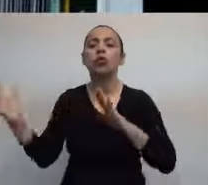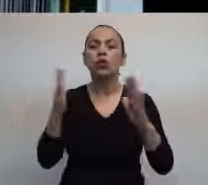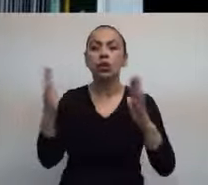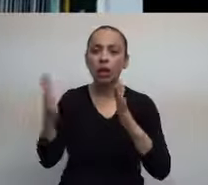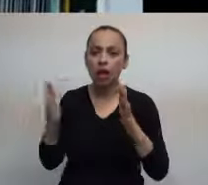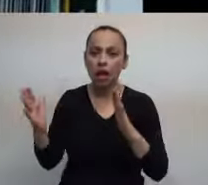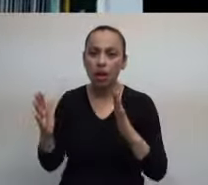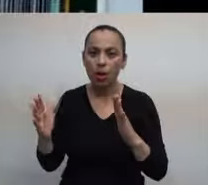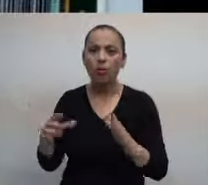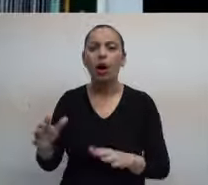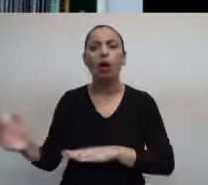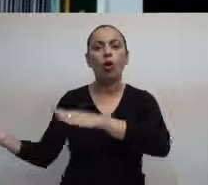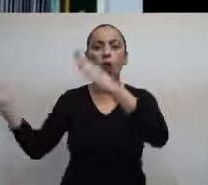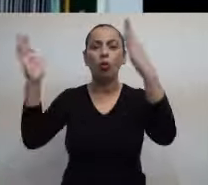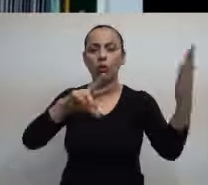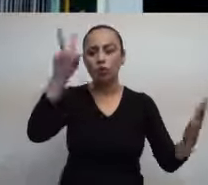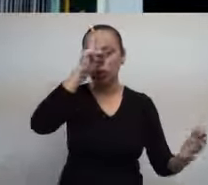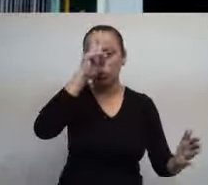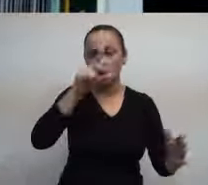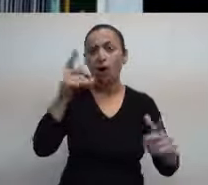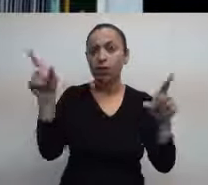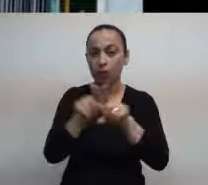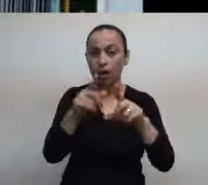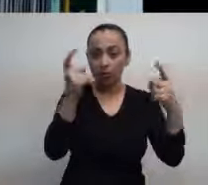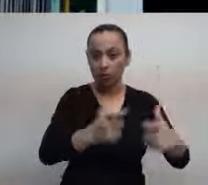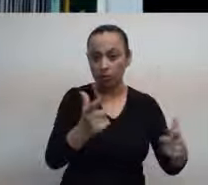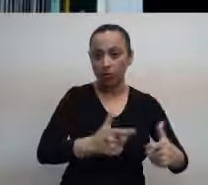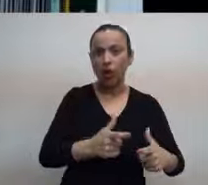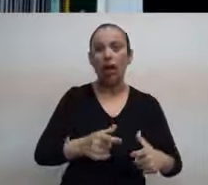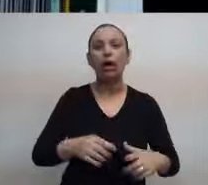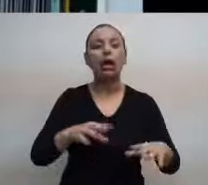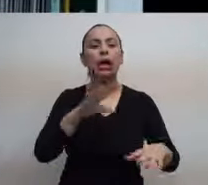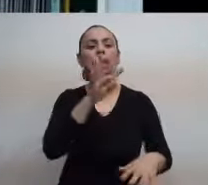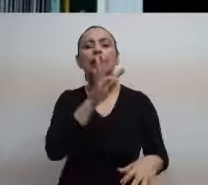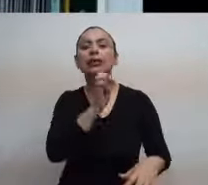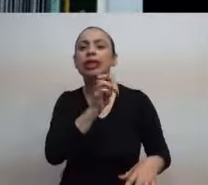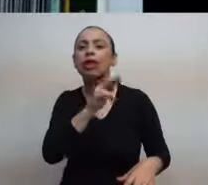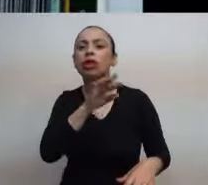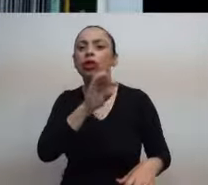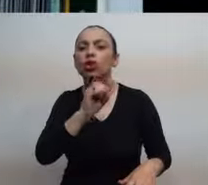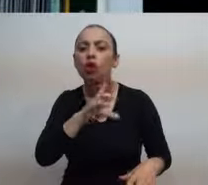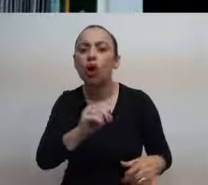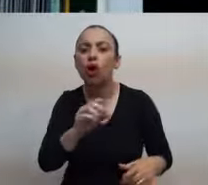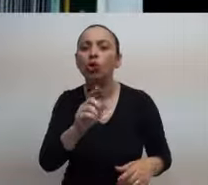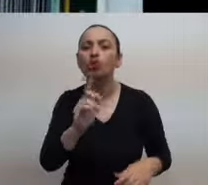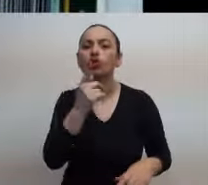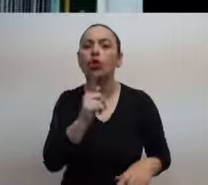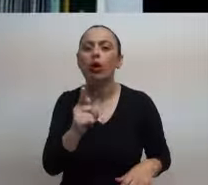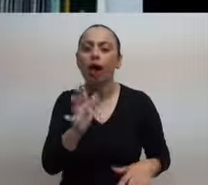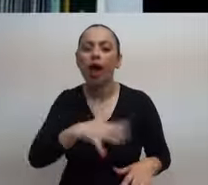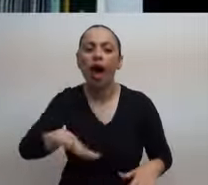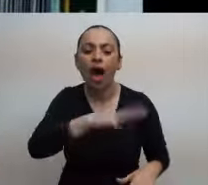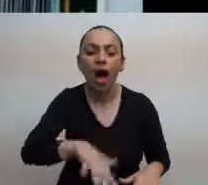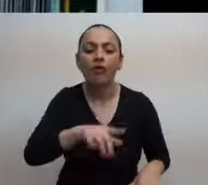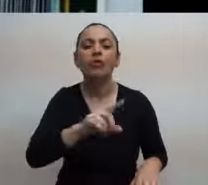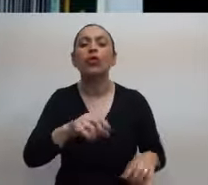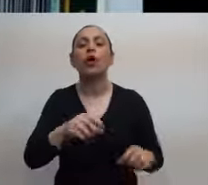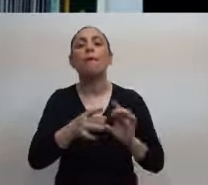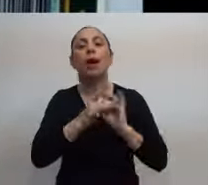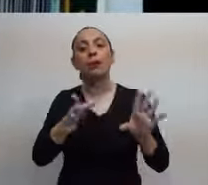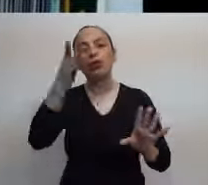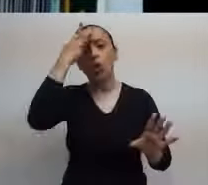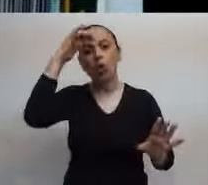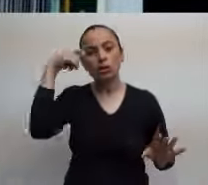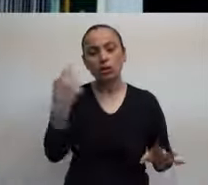tempo, aí nós estamos falando da história, e do espaço, o território, o geográfico,